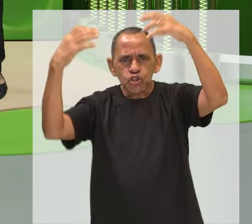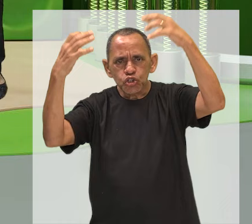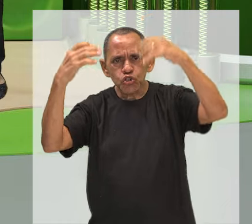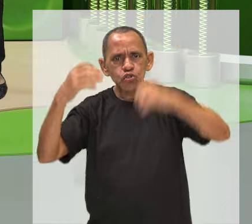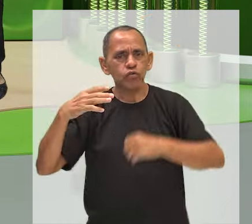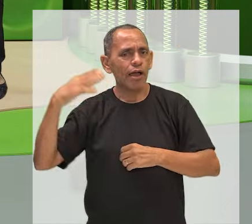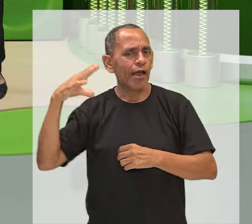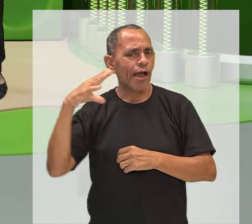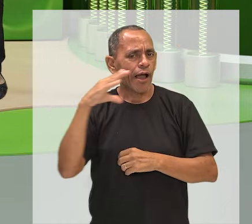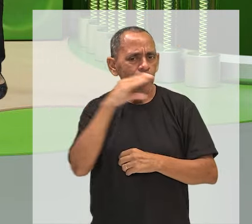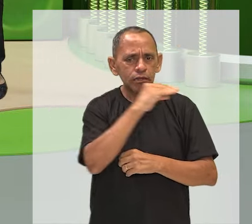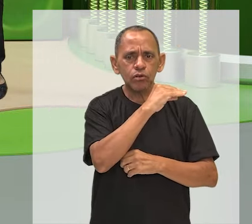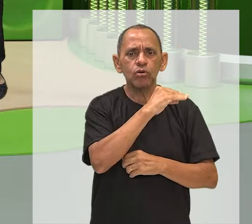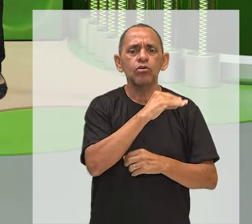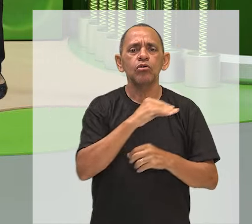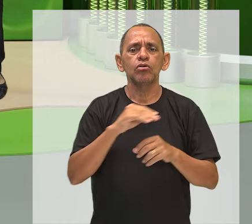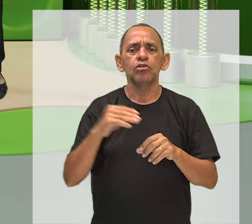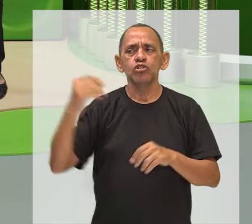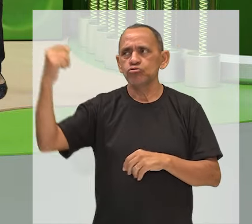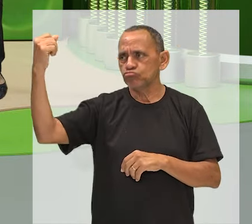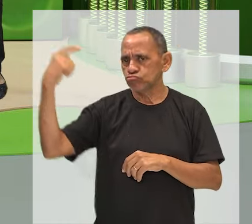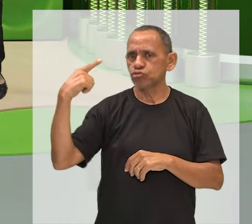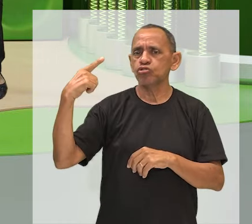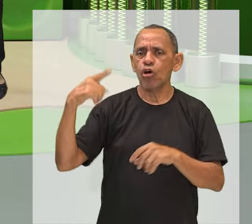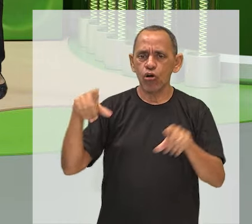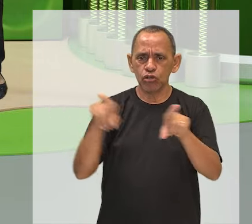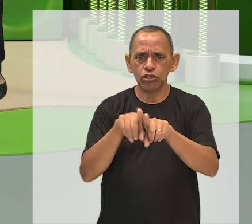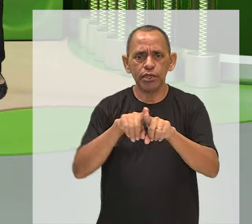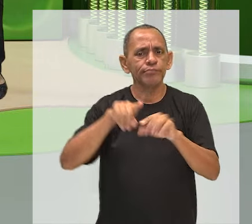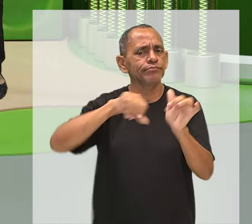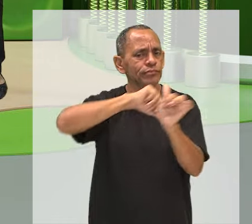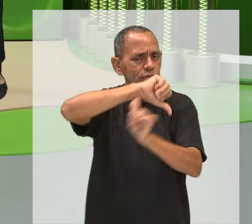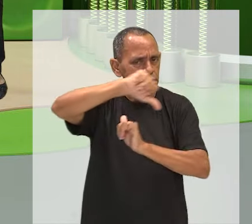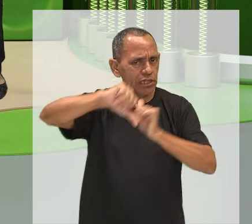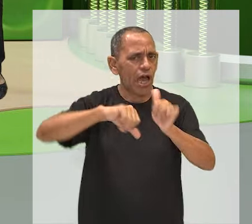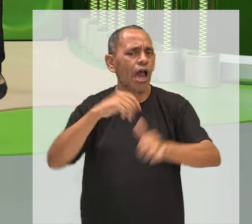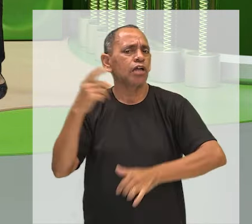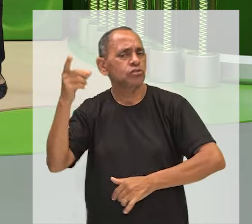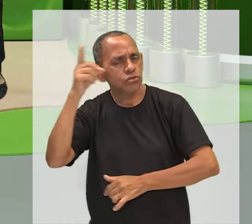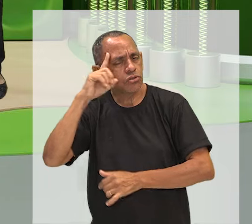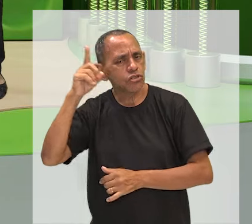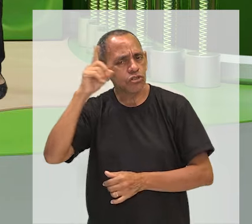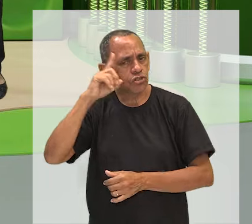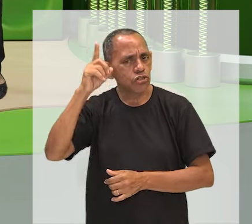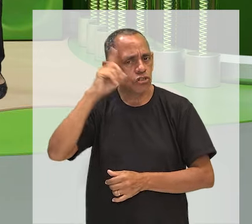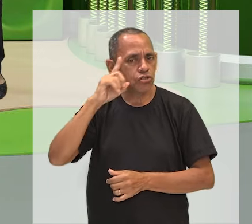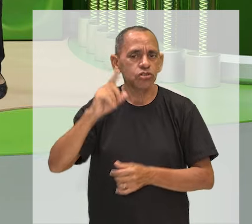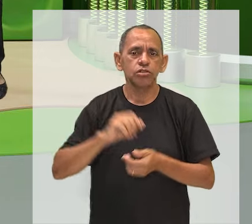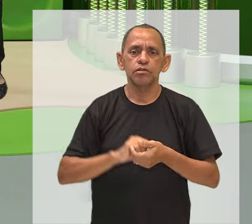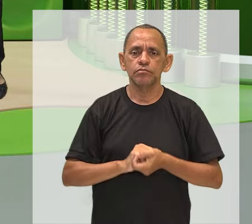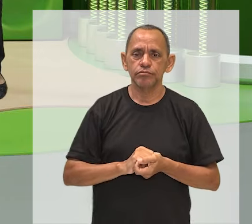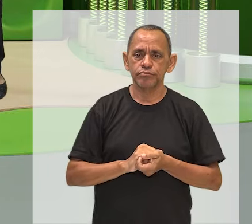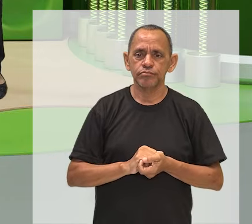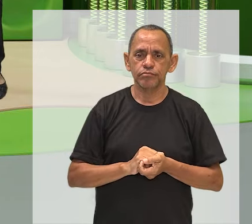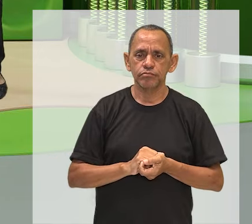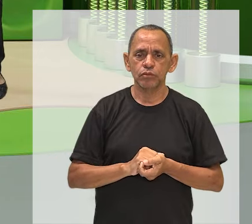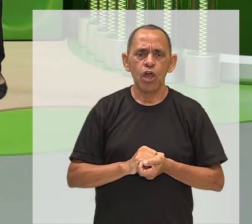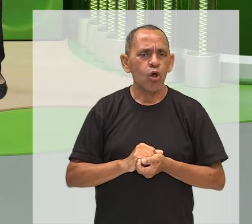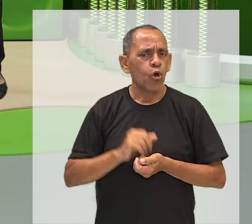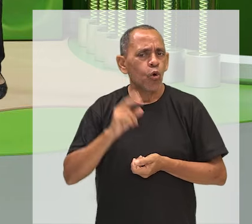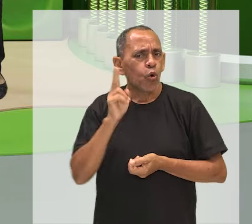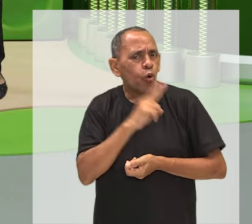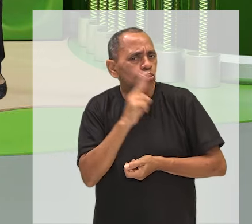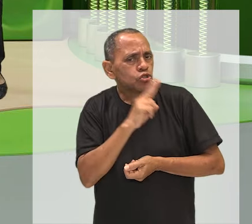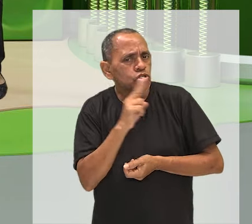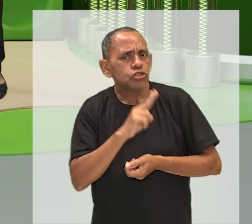ao decorrer dos anos. Esse tempo também a gente consegue observar no nosso dia a dia, né? E isso é um alerta para que a gente possa cada vez